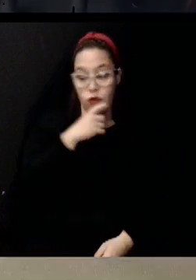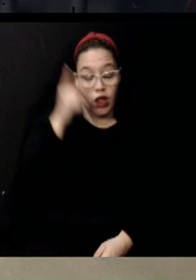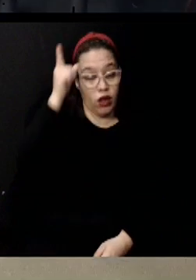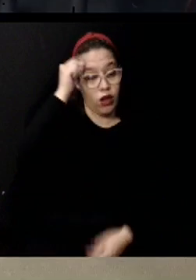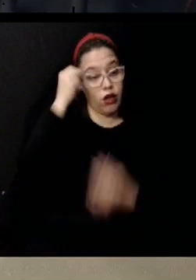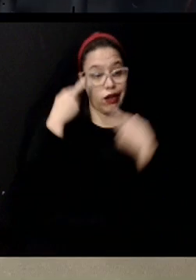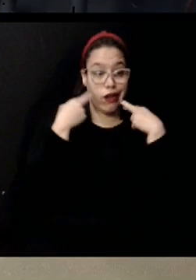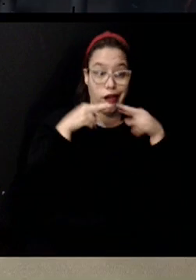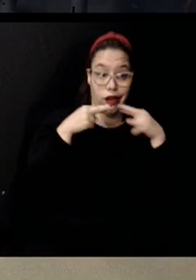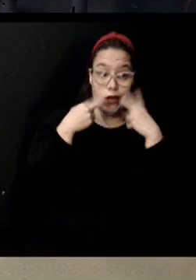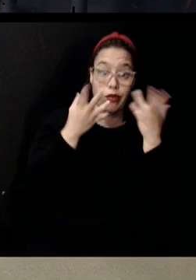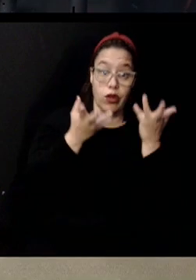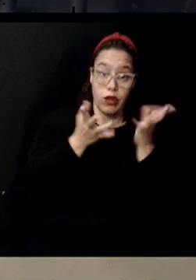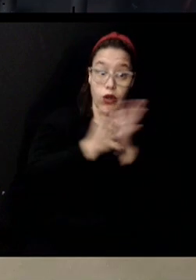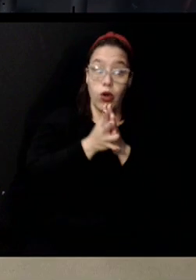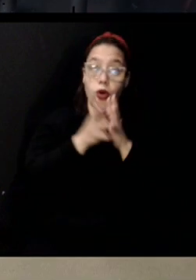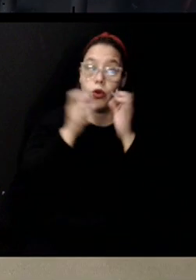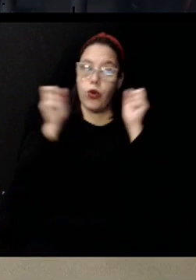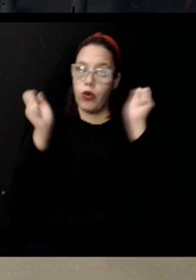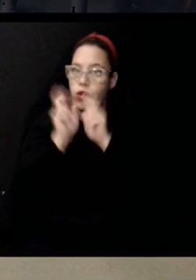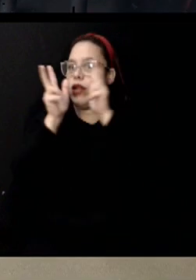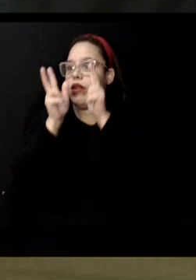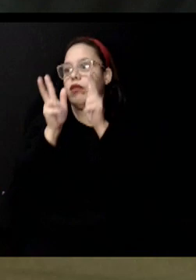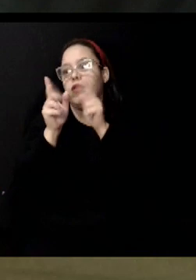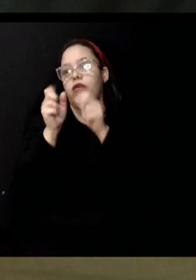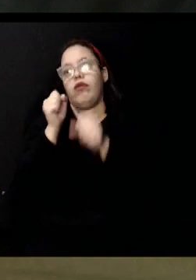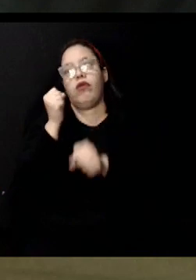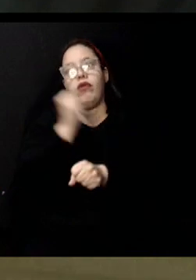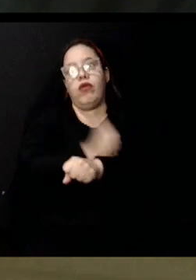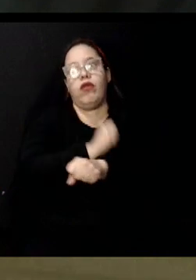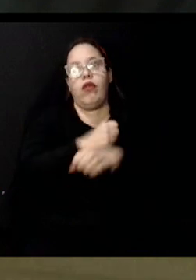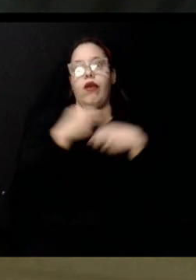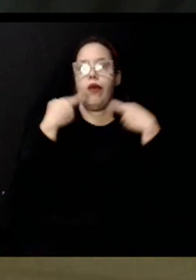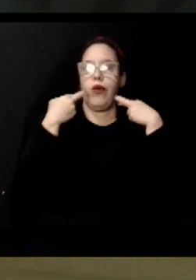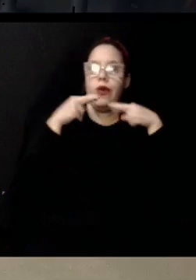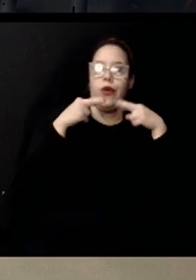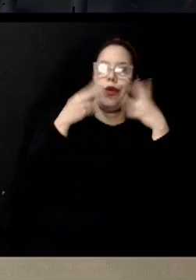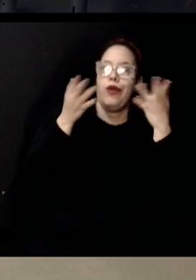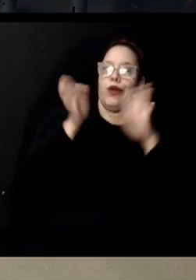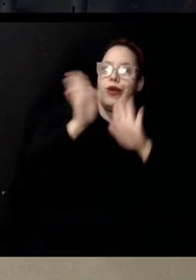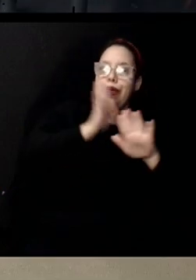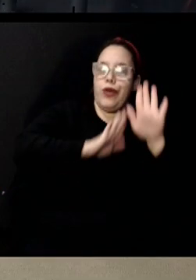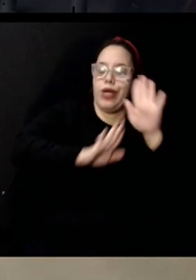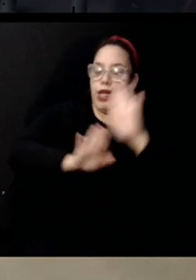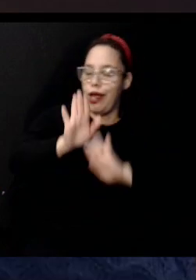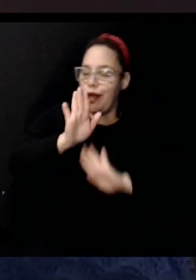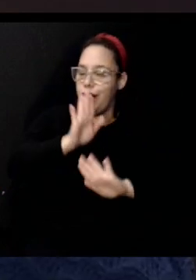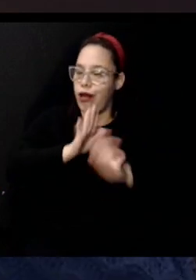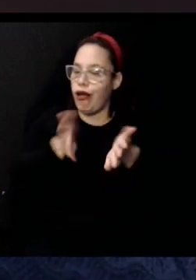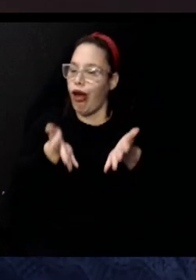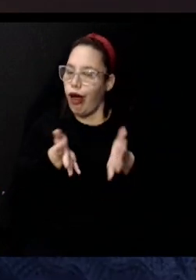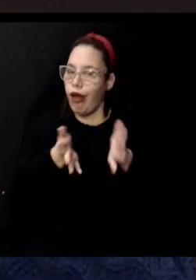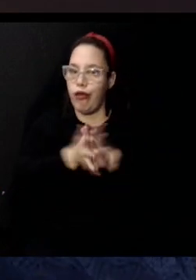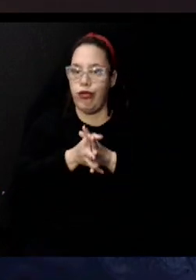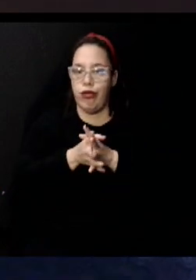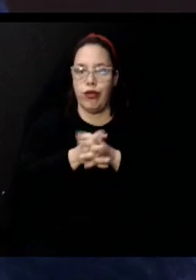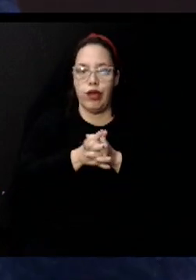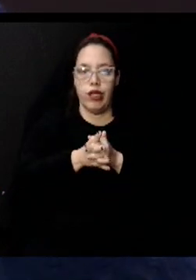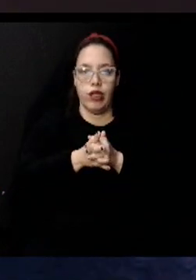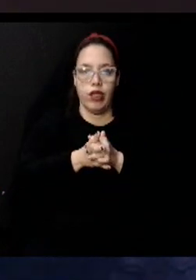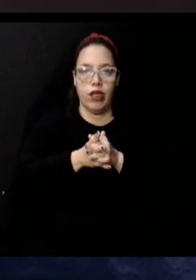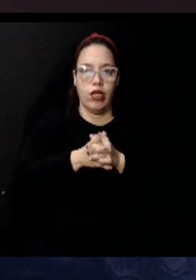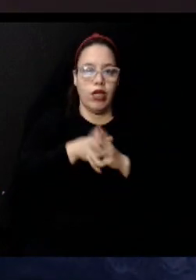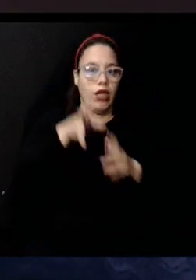então Exato. fique atento se você não está É. viciado em reclamar. Ah, é. Uma coisa que eu trouxe no início que eu falei rapidinho, mas é